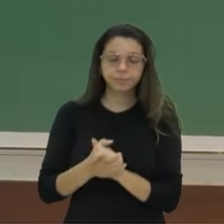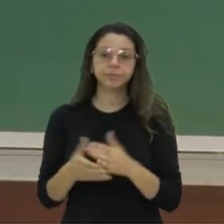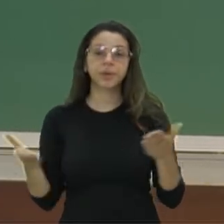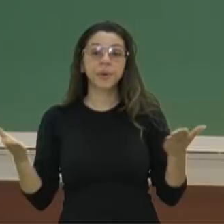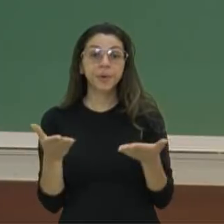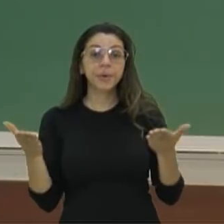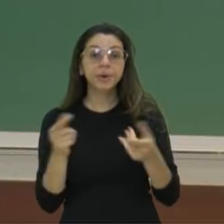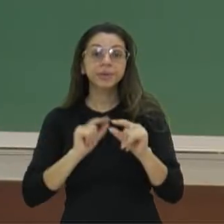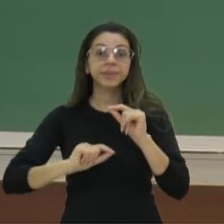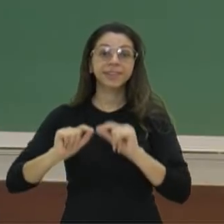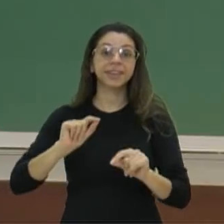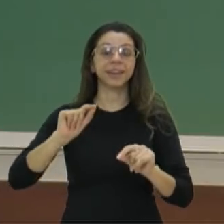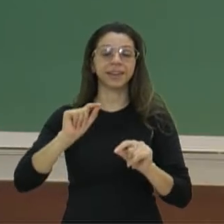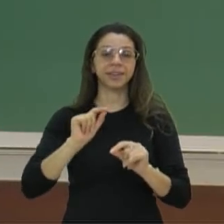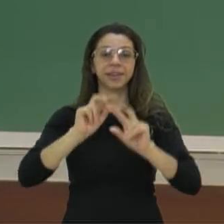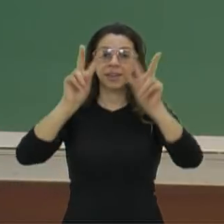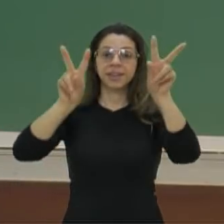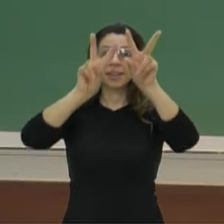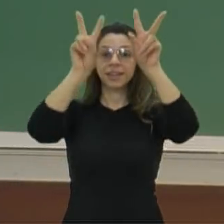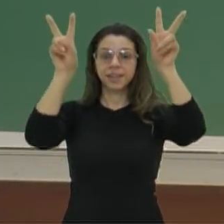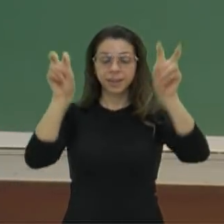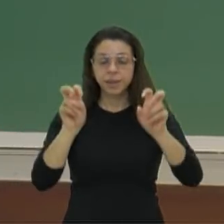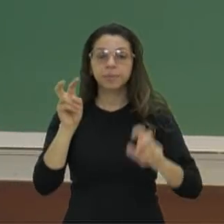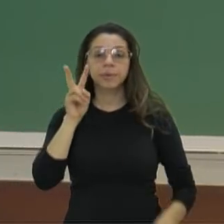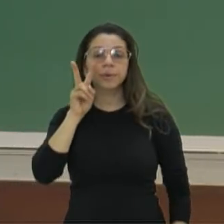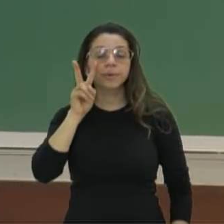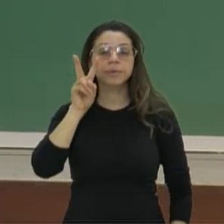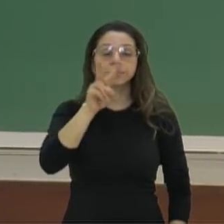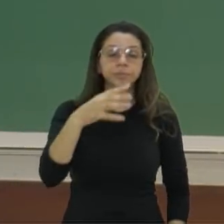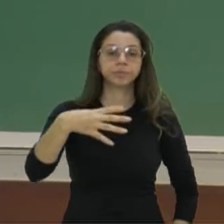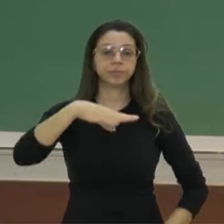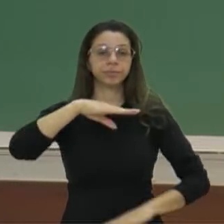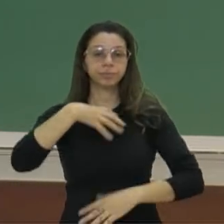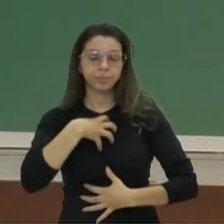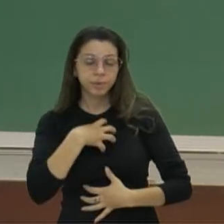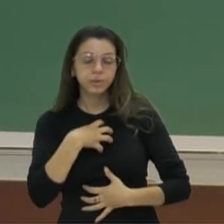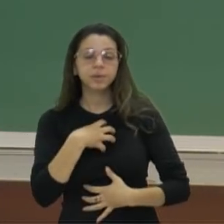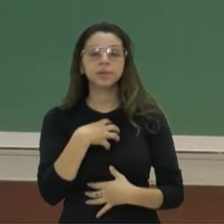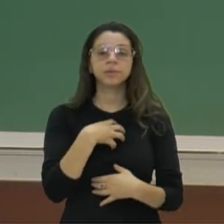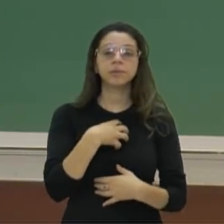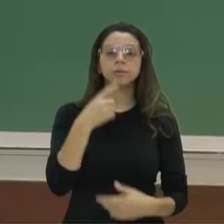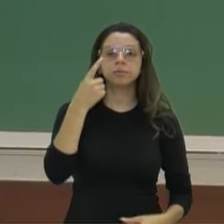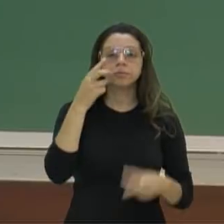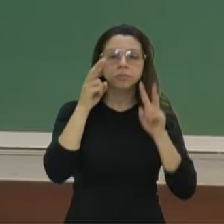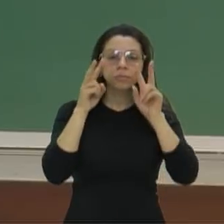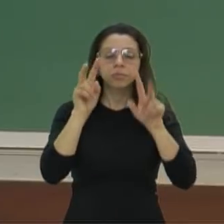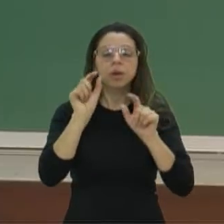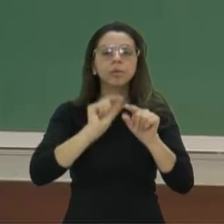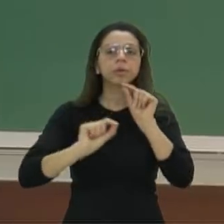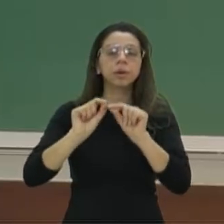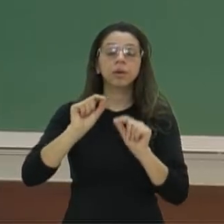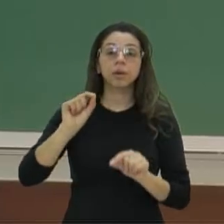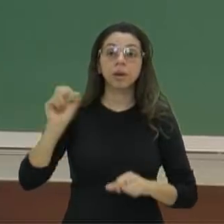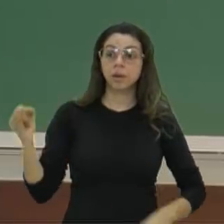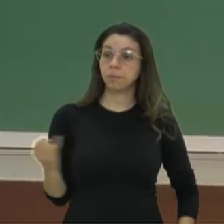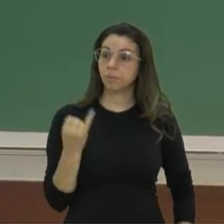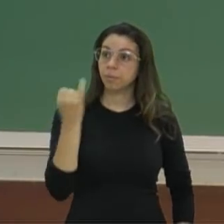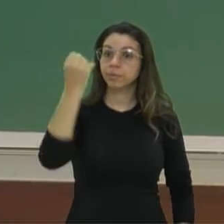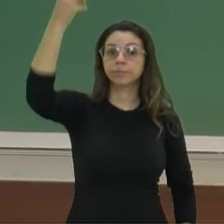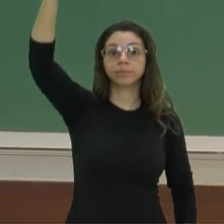há um bom tempo. Falamos do sentido visão, falamos da importância da